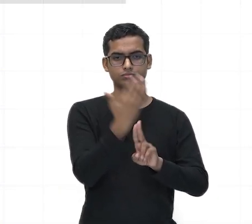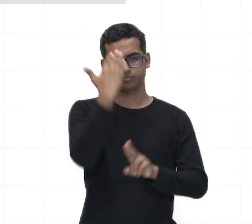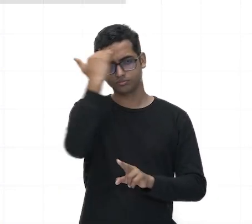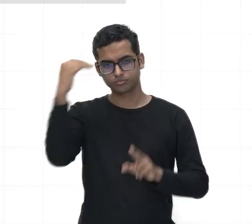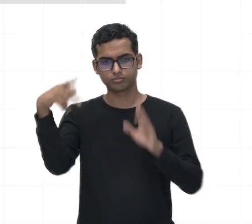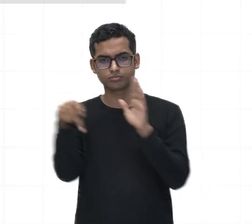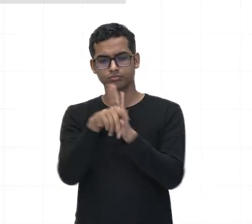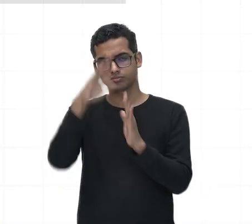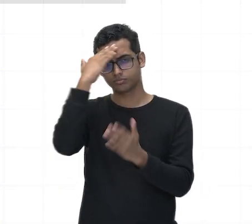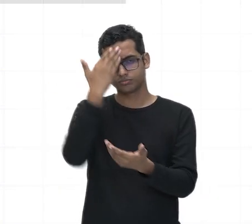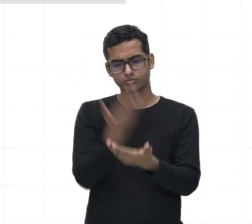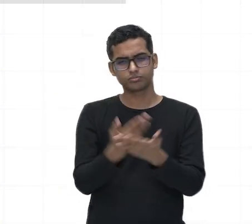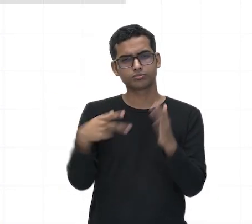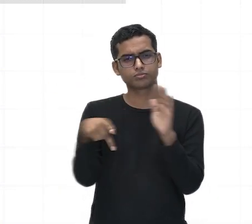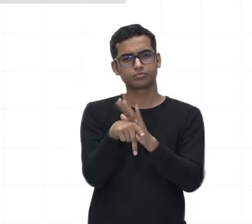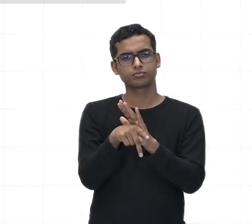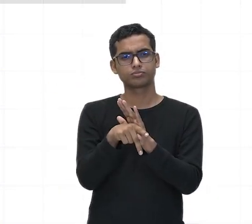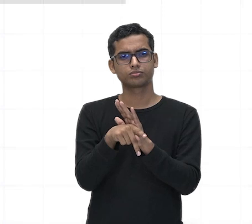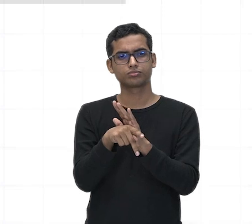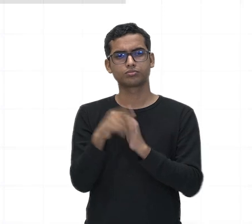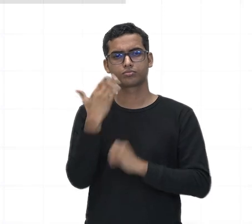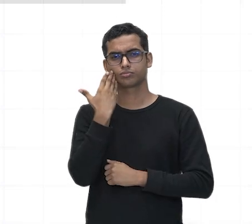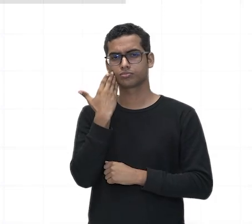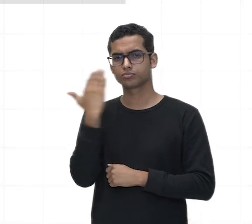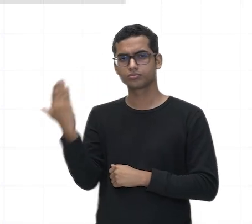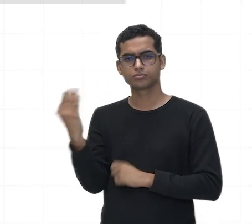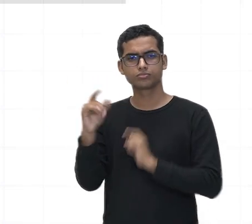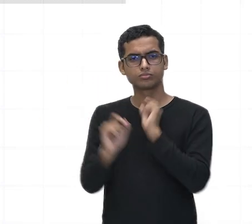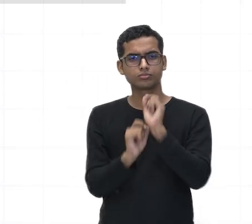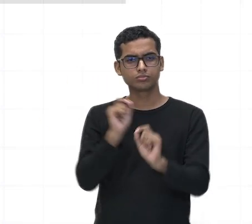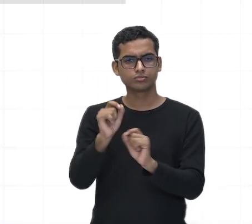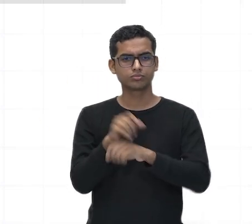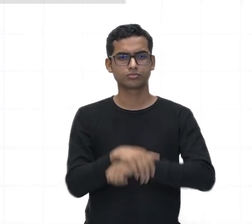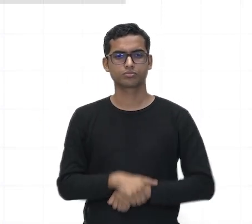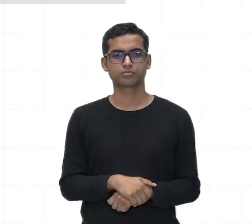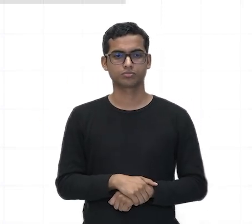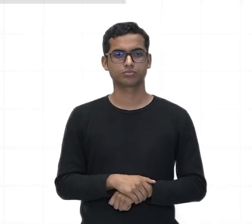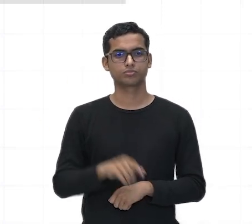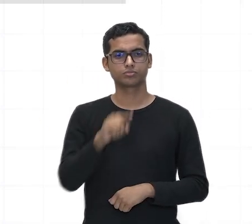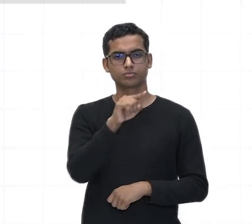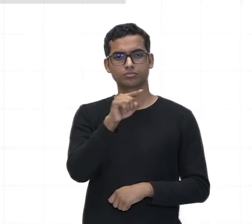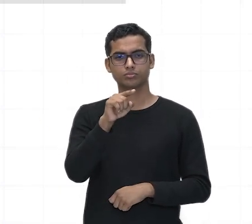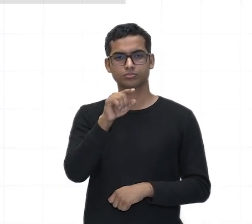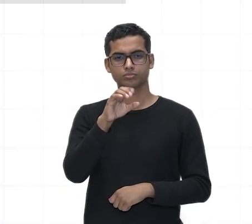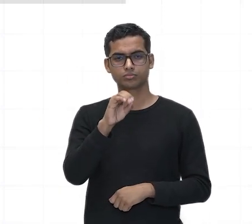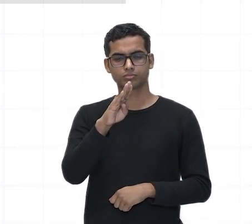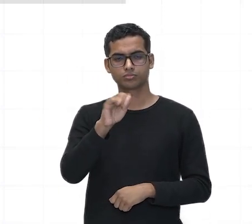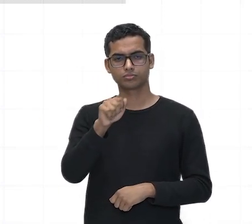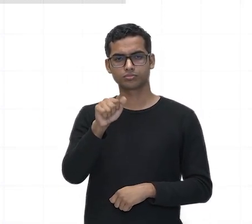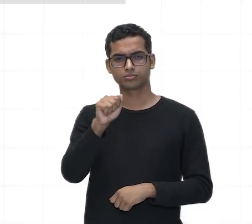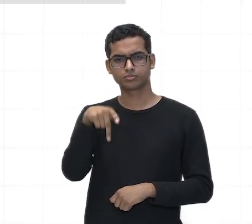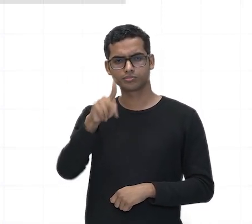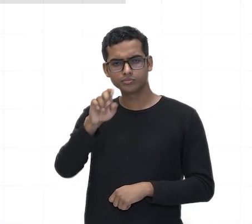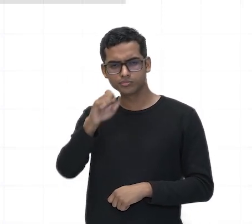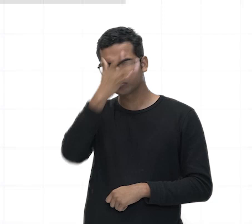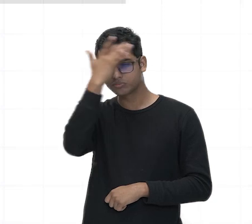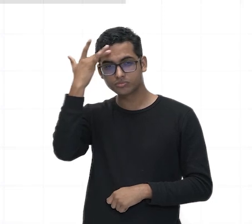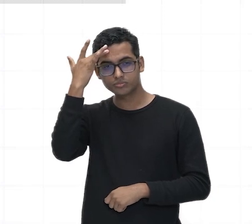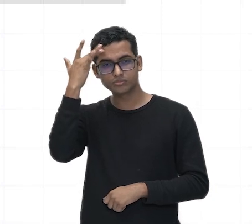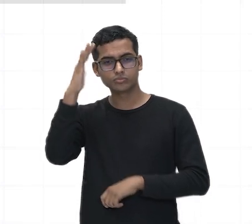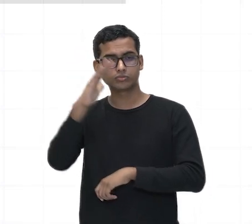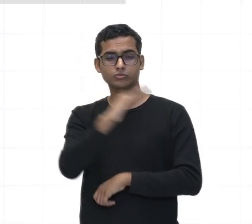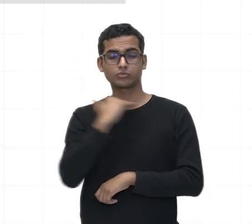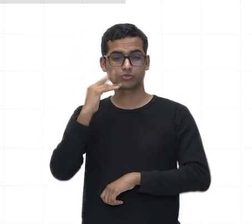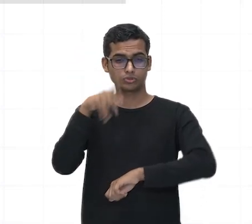abaki, que são espíritos irrequietos de pessoas que morreram após grande sofrimento ou